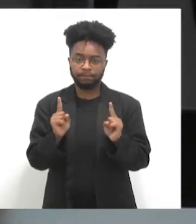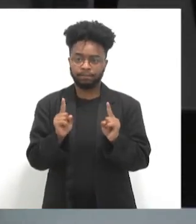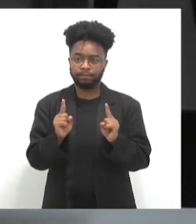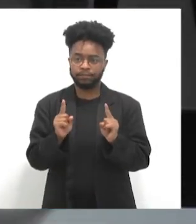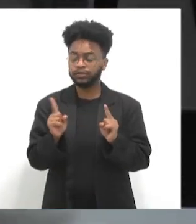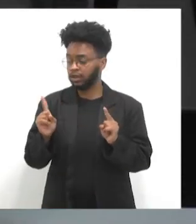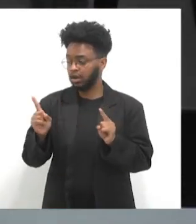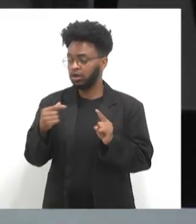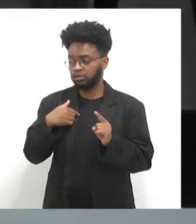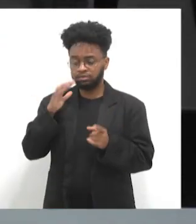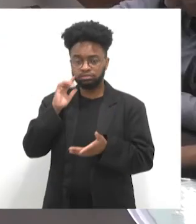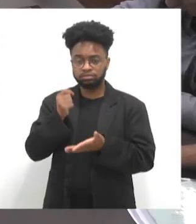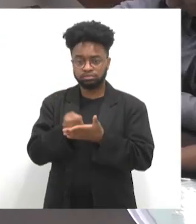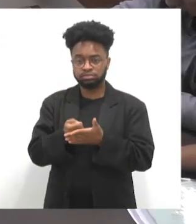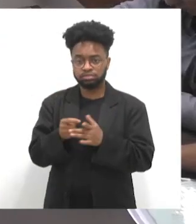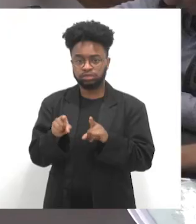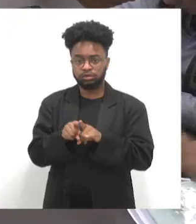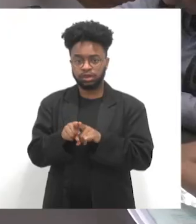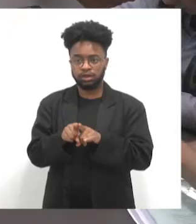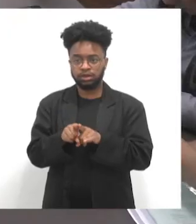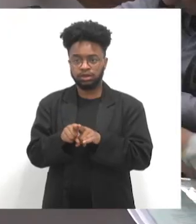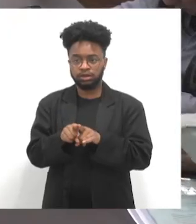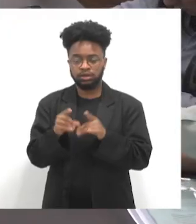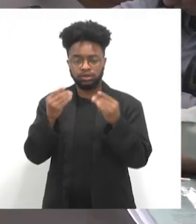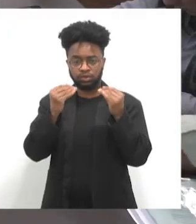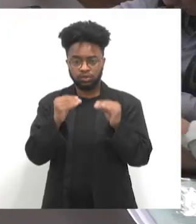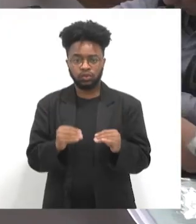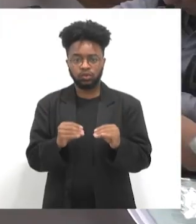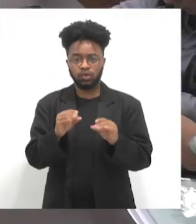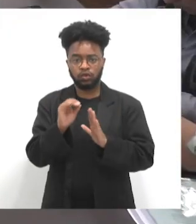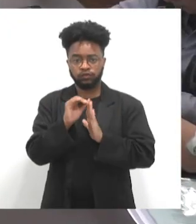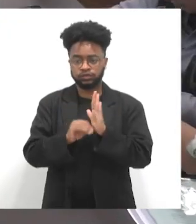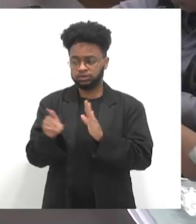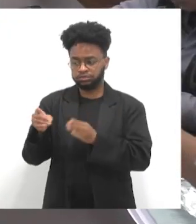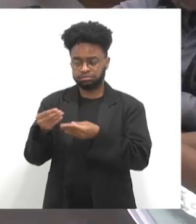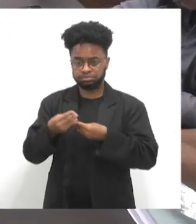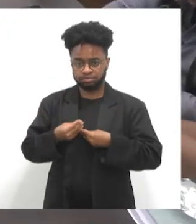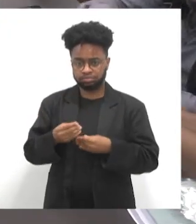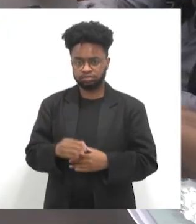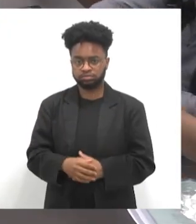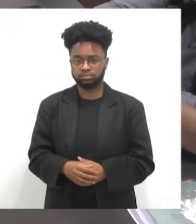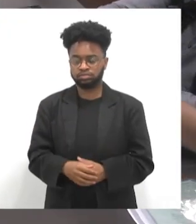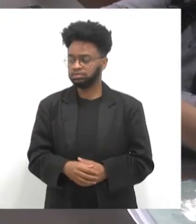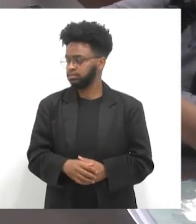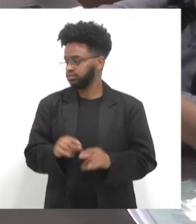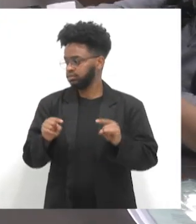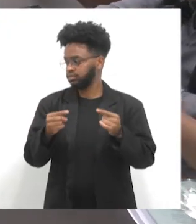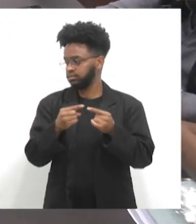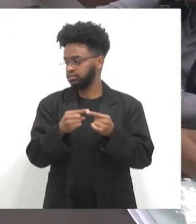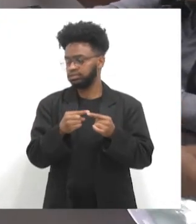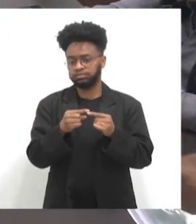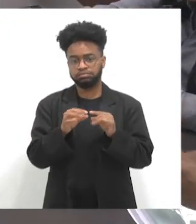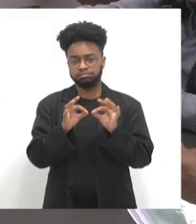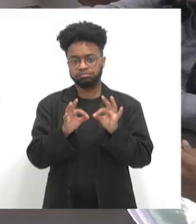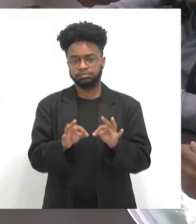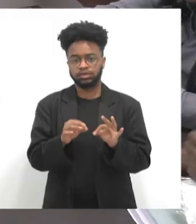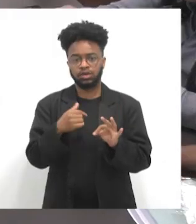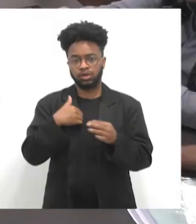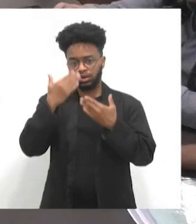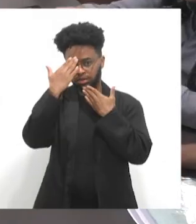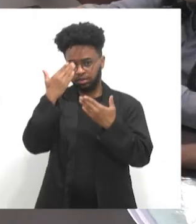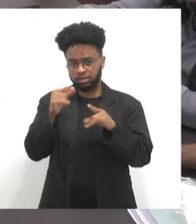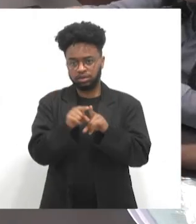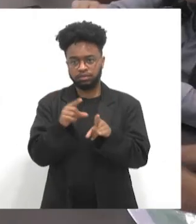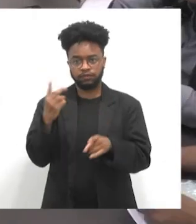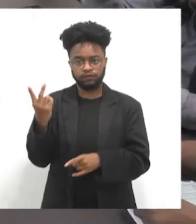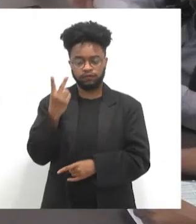botar em deliberação, então, de fato, o teor desse ofício do deputado Luiz Paulo é justamente nesse sentido. Agradeço e reconheço